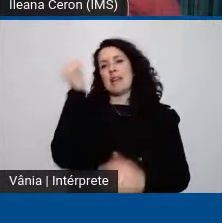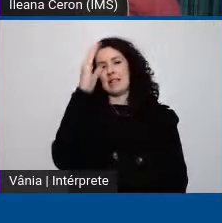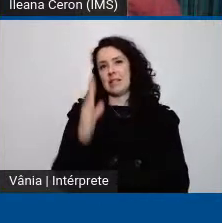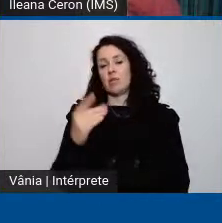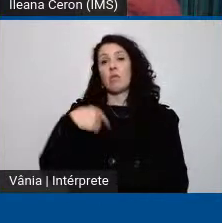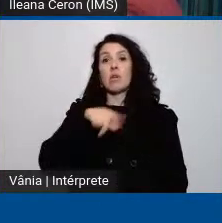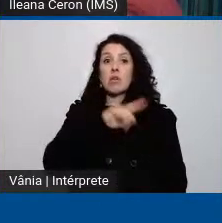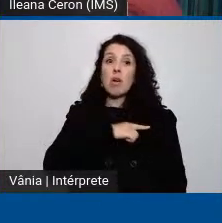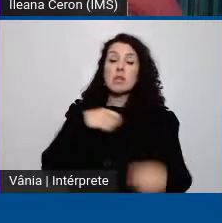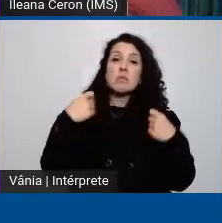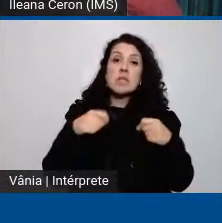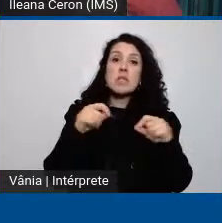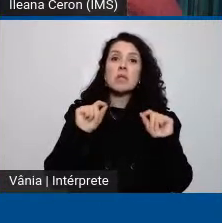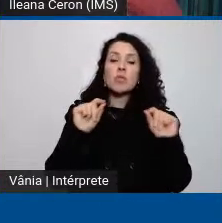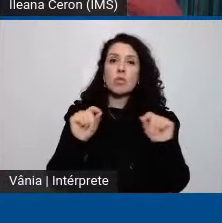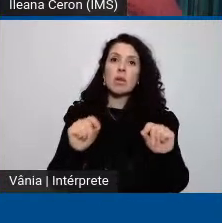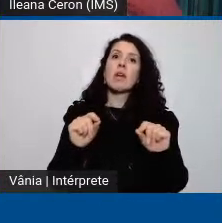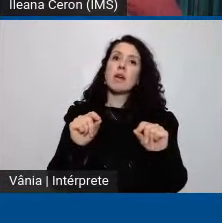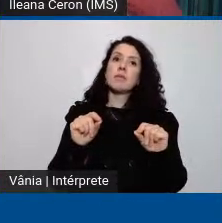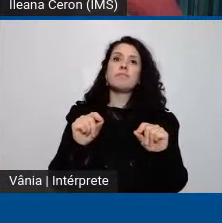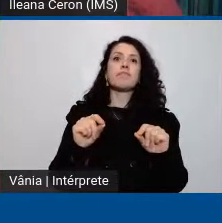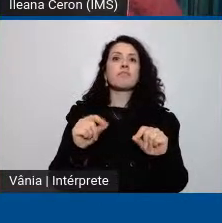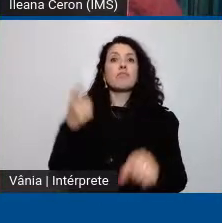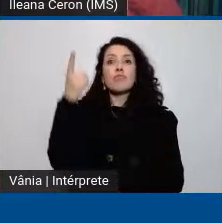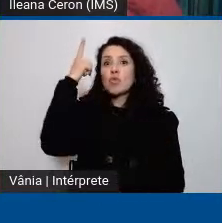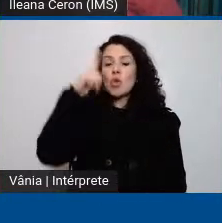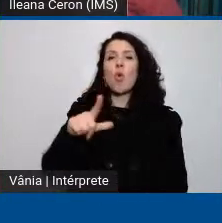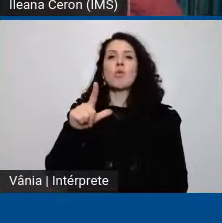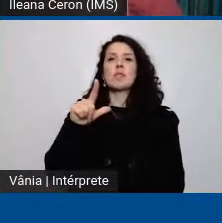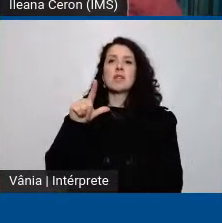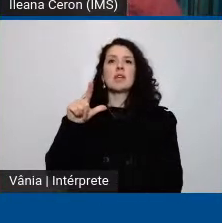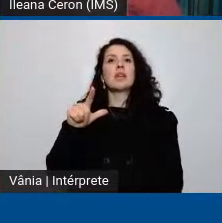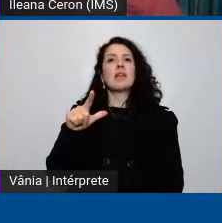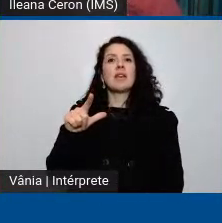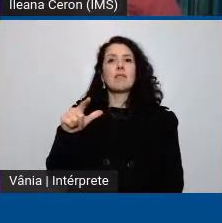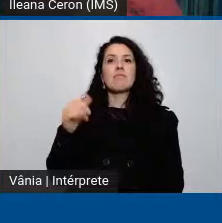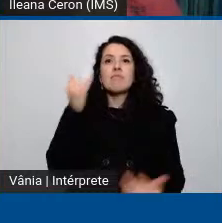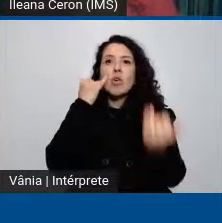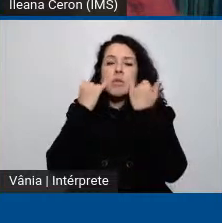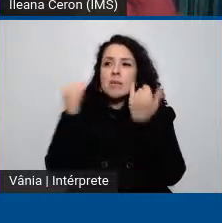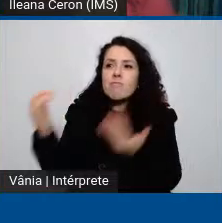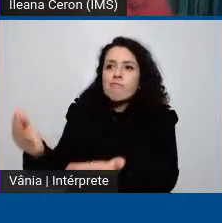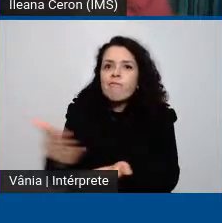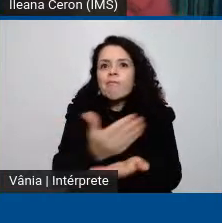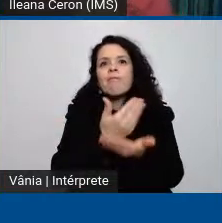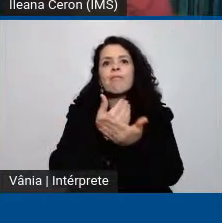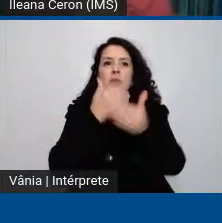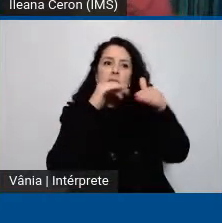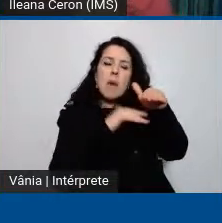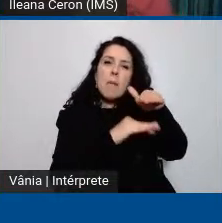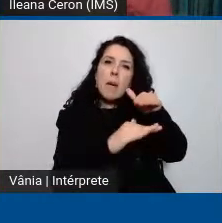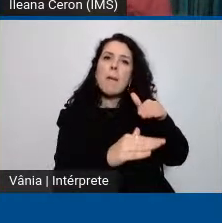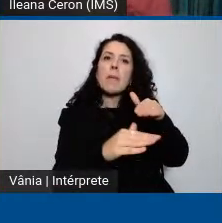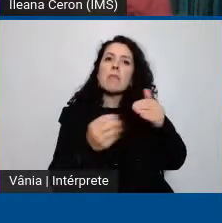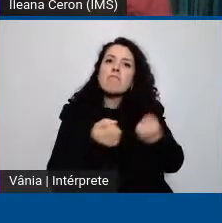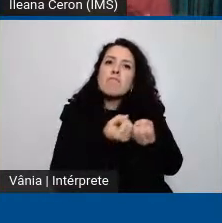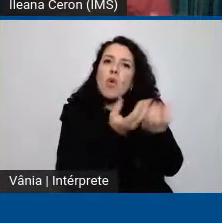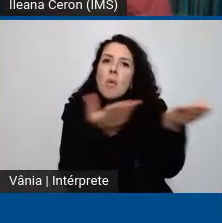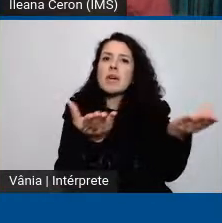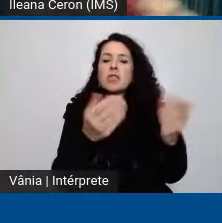conseguisse, né, disponibilizar e compartilhar essa documentação. Esse projeto começou a tomar forma